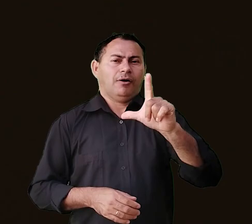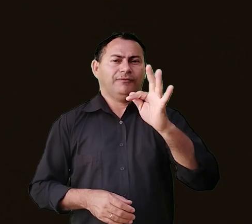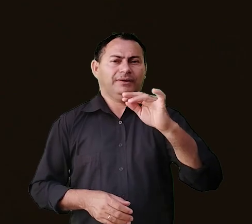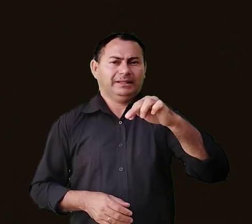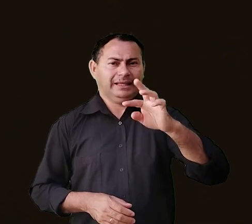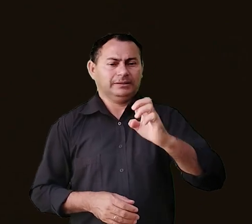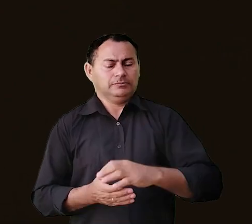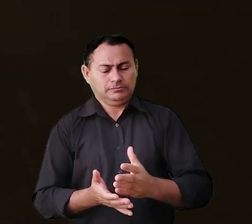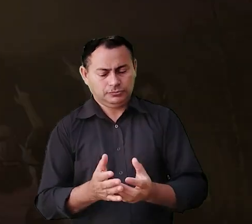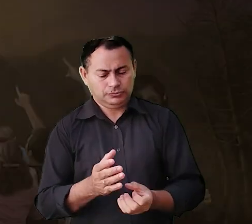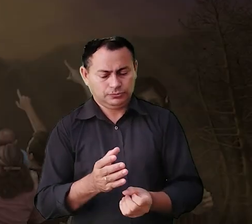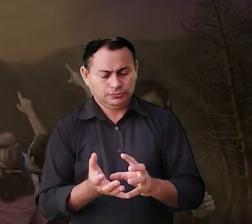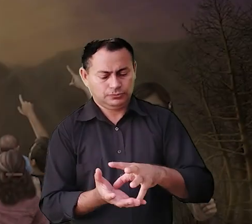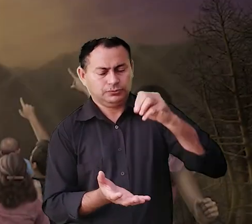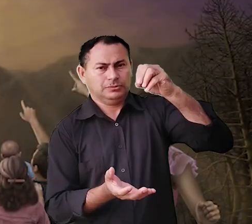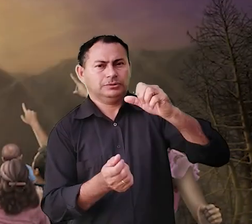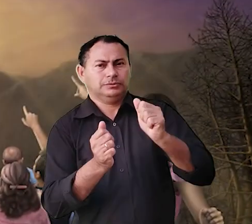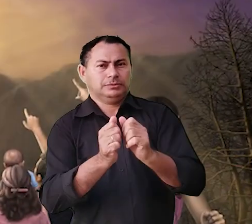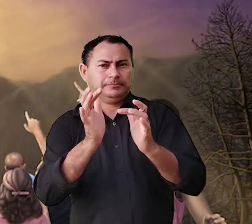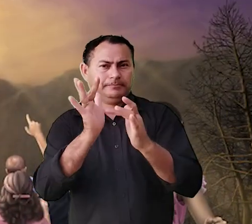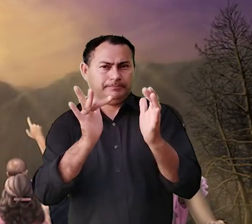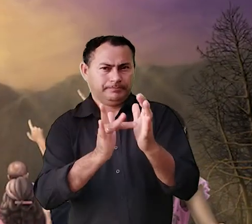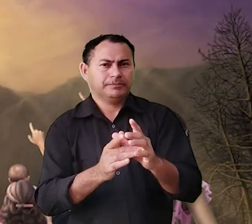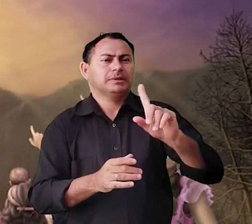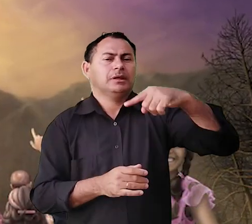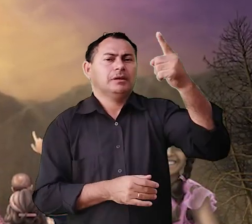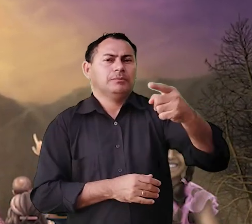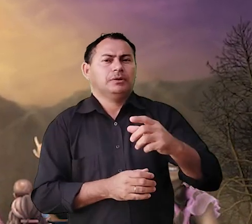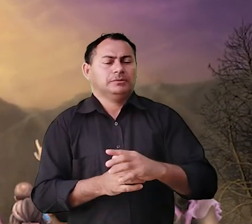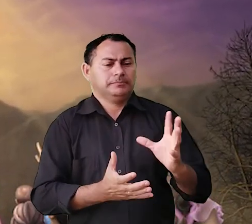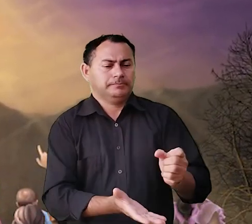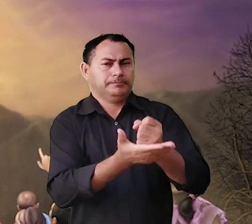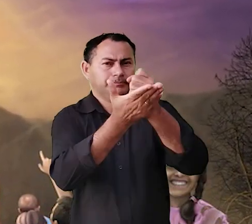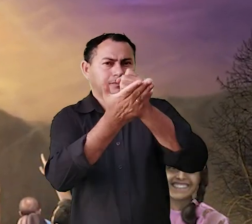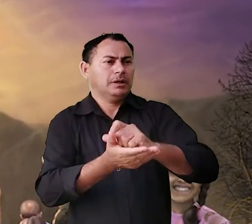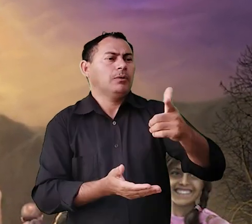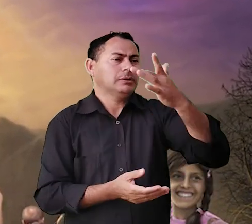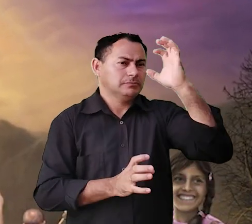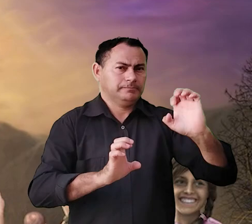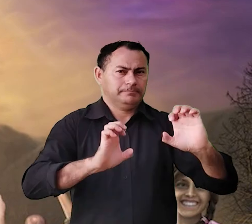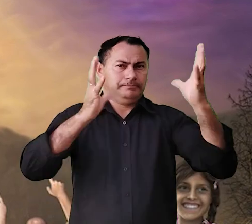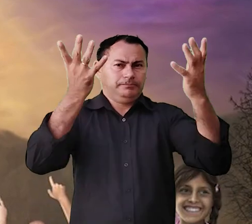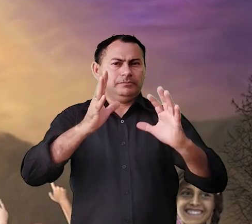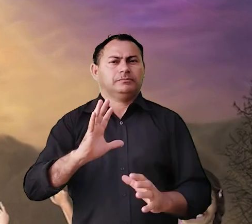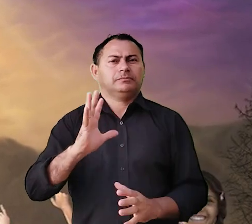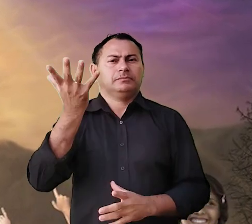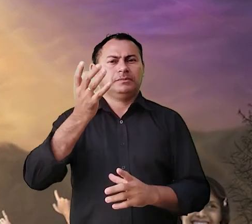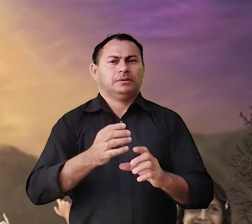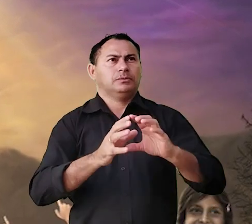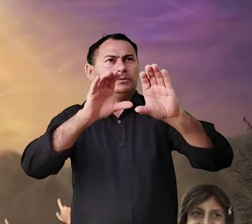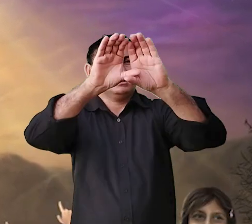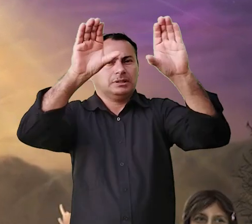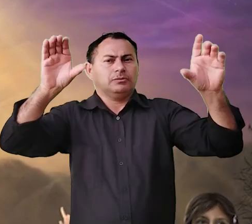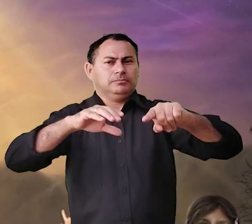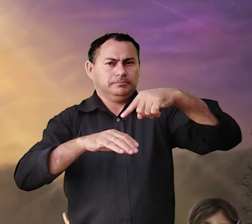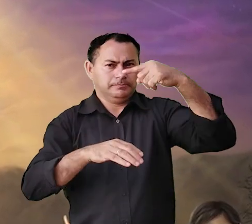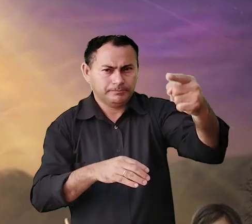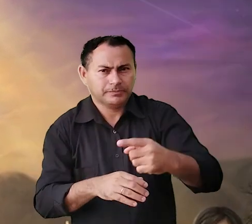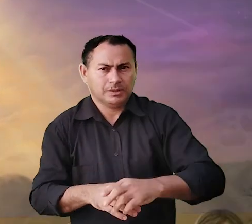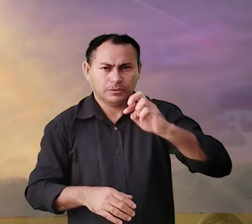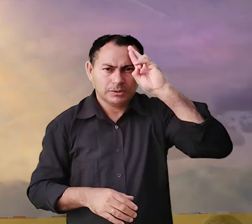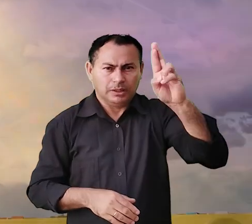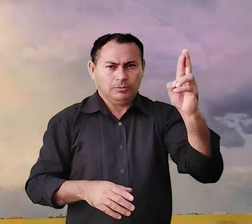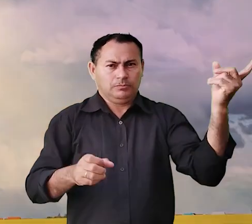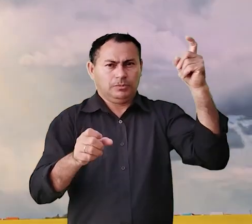seria um alfinete que subiria com Jesus. Depois do arrebatamento, outros eventos acontecerão no céu e